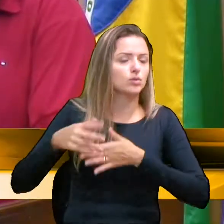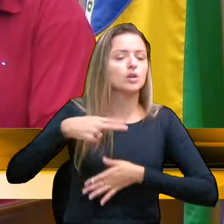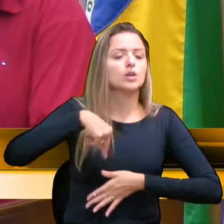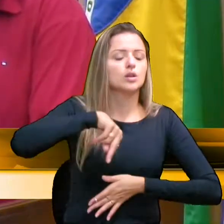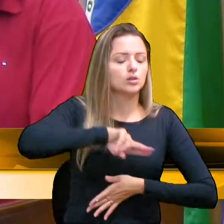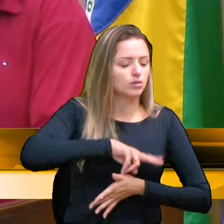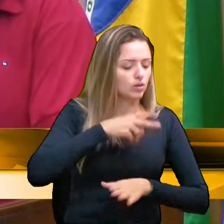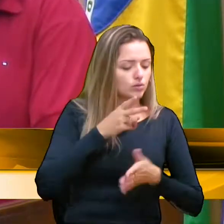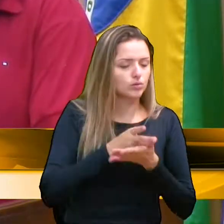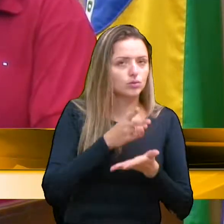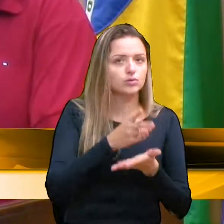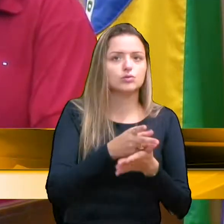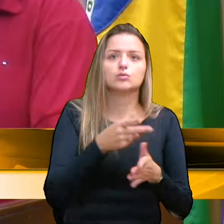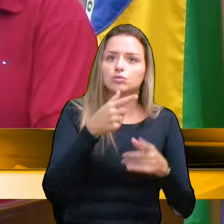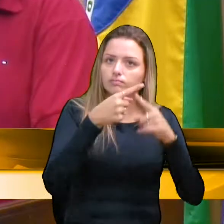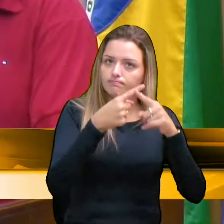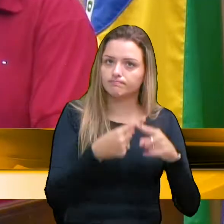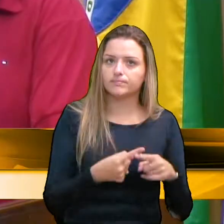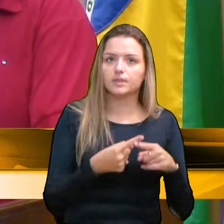competindo. Infelizmente,